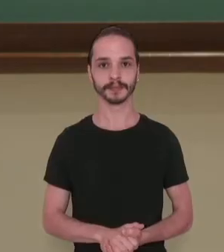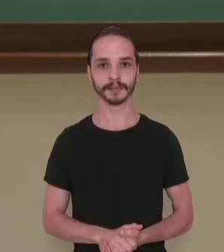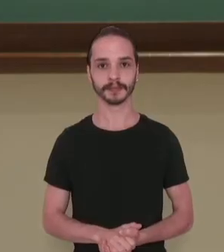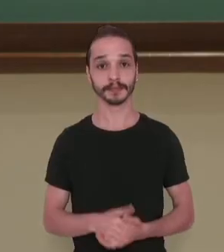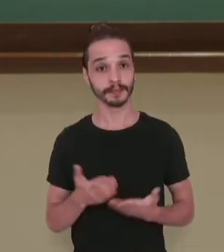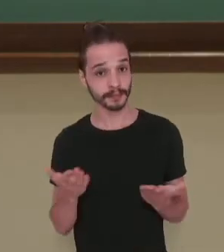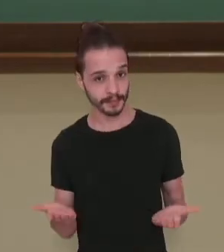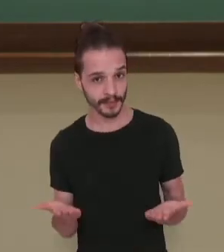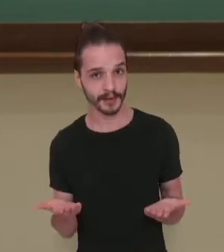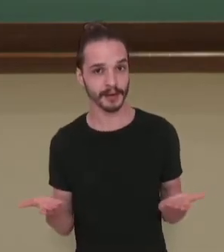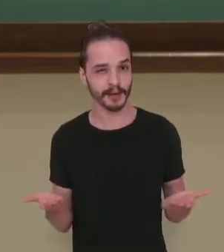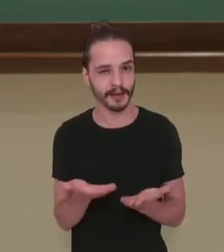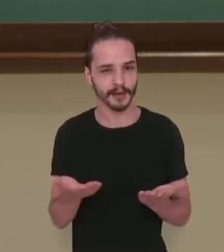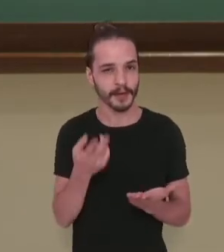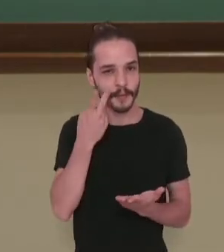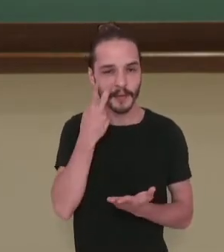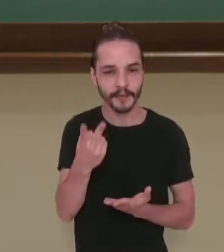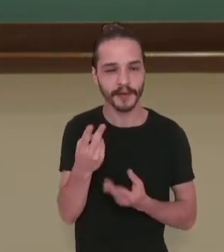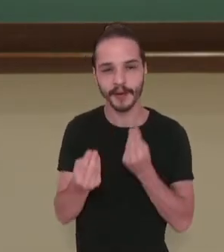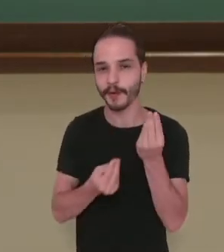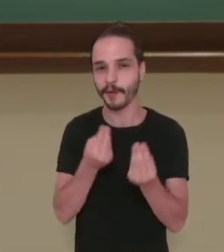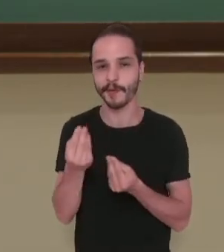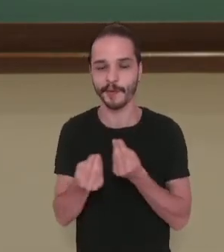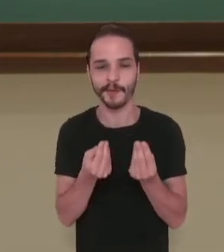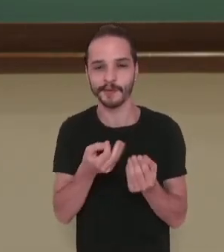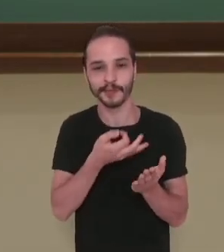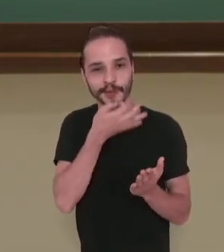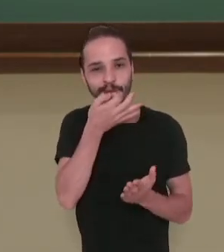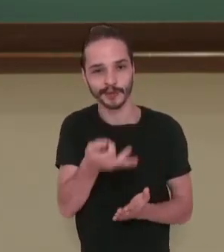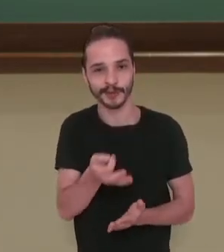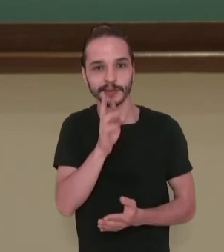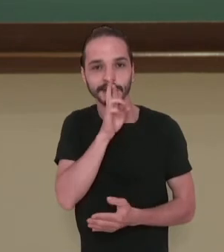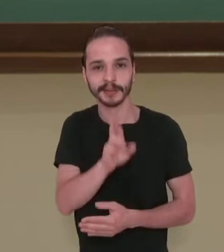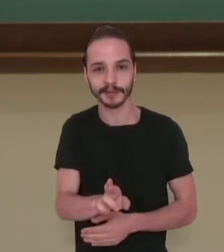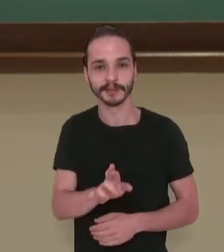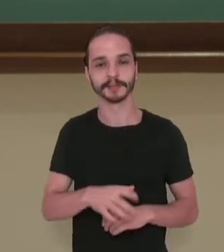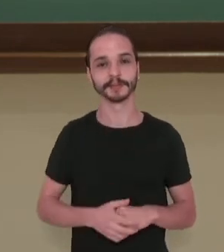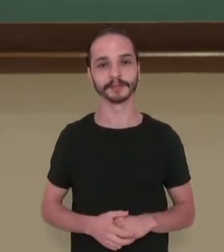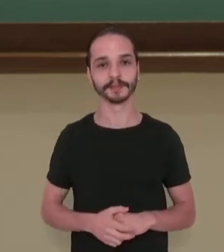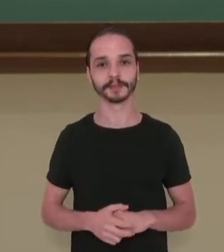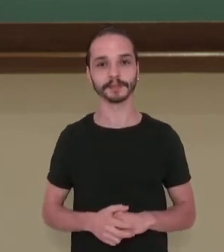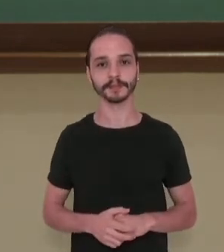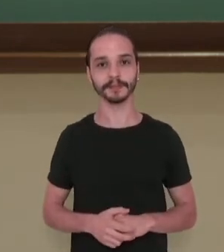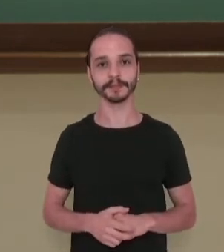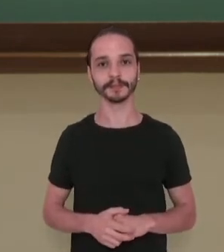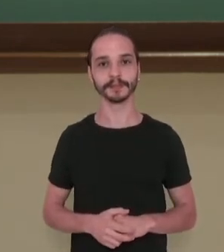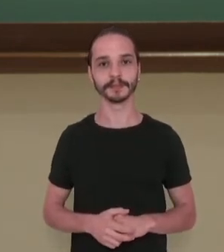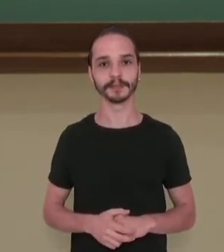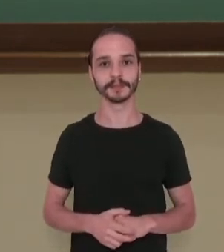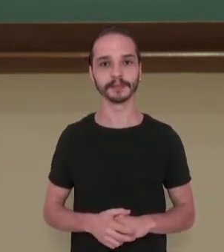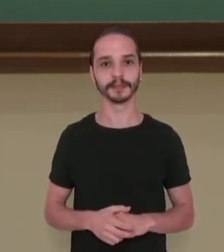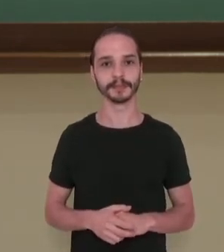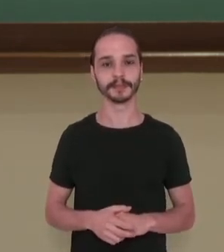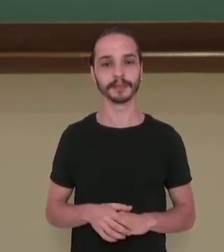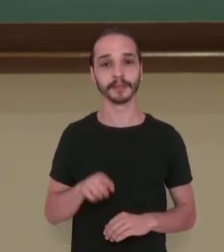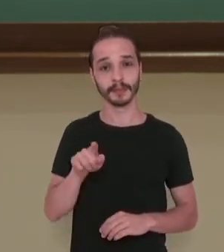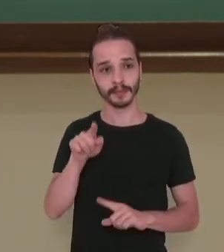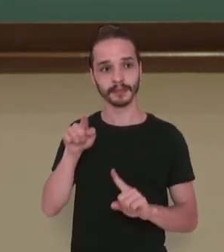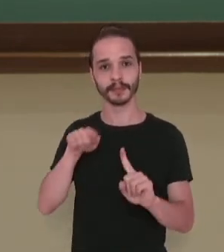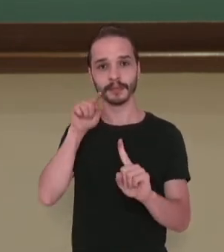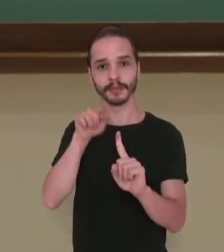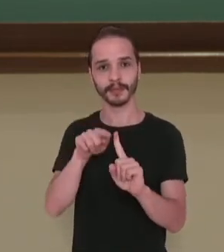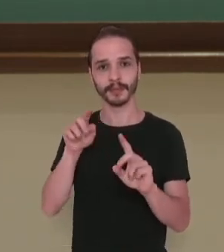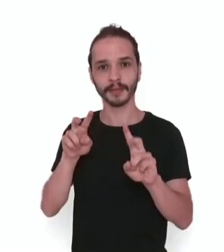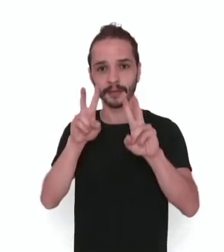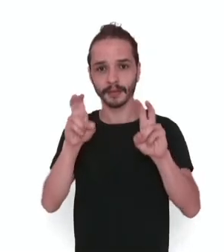E aí, vamos ver como ficou então a nossa sugestão para vocês, né? De acordo com esse trecho, né, há pessoas